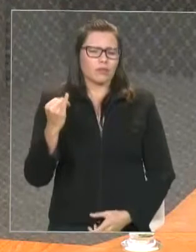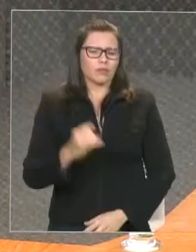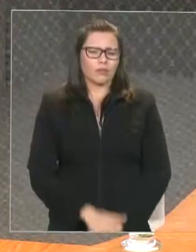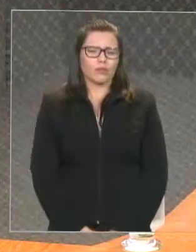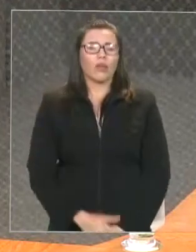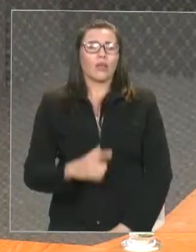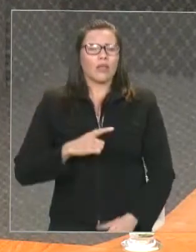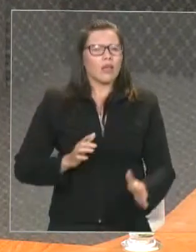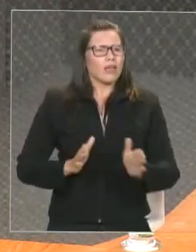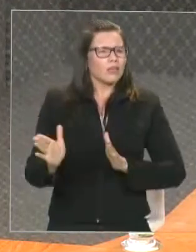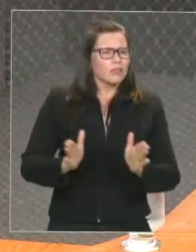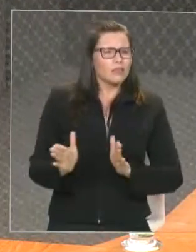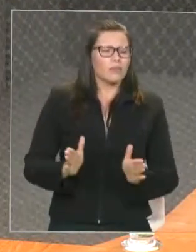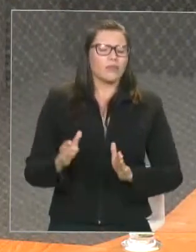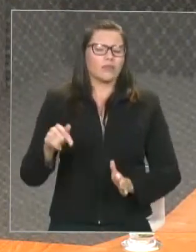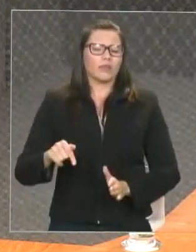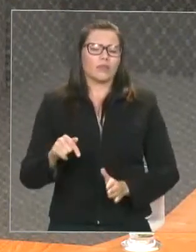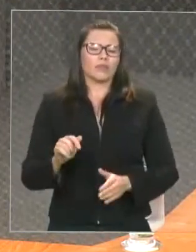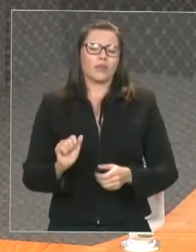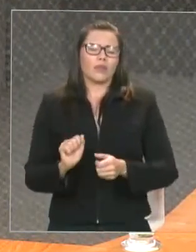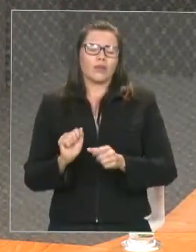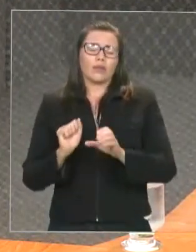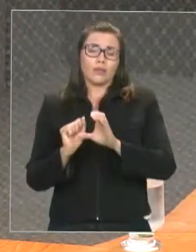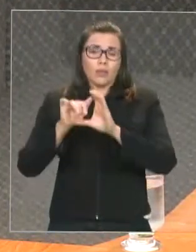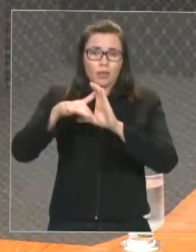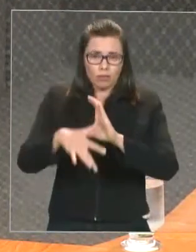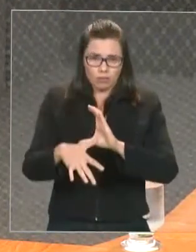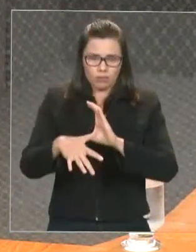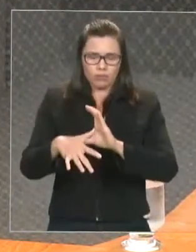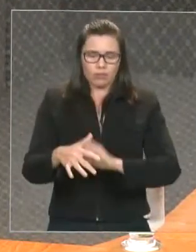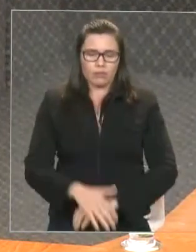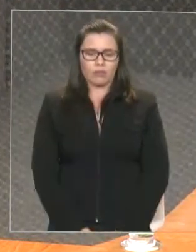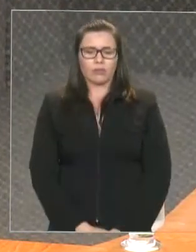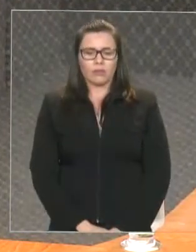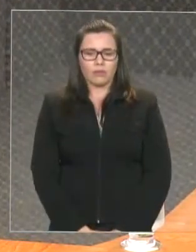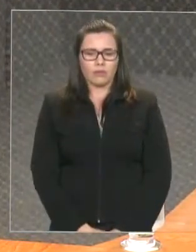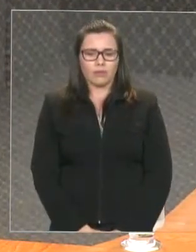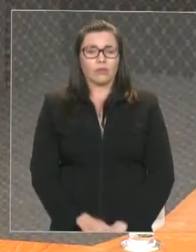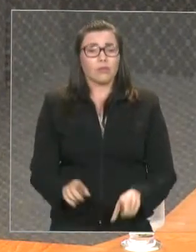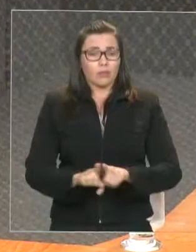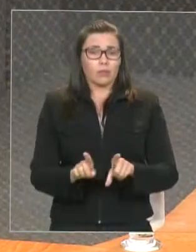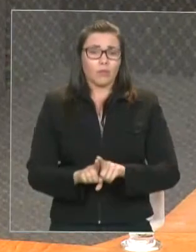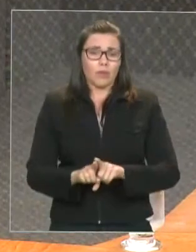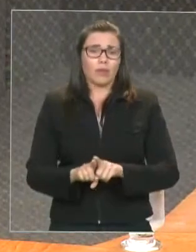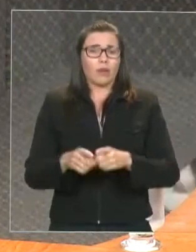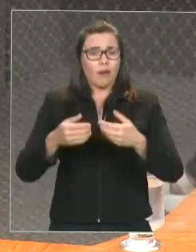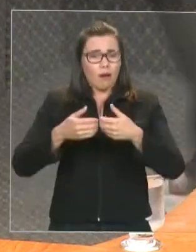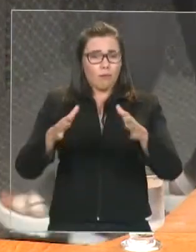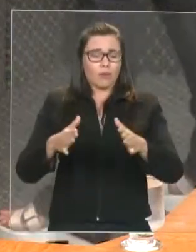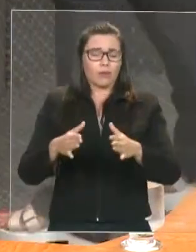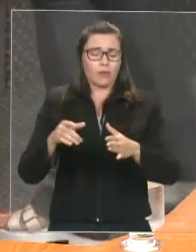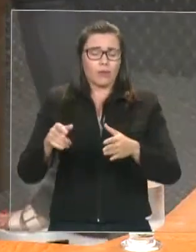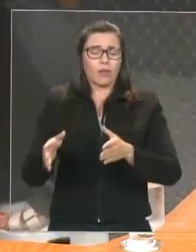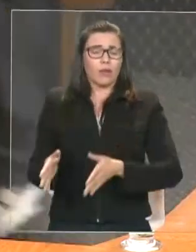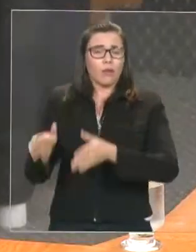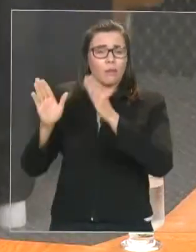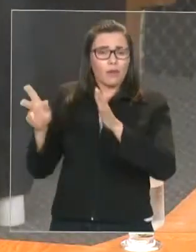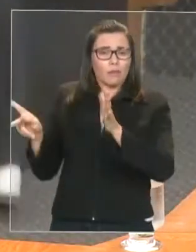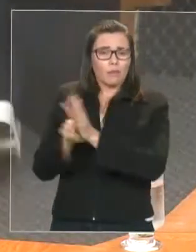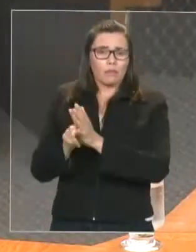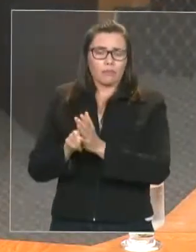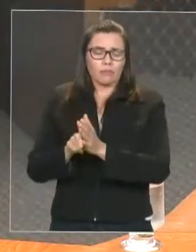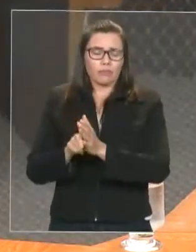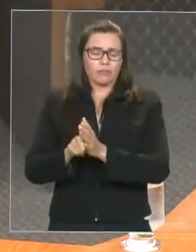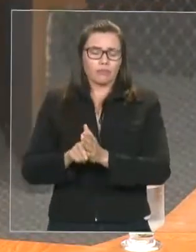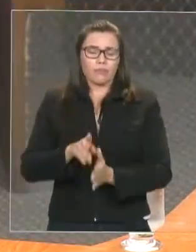de Carolina, da entrada do município e, da mesma forma, do apoio ao Corpo de Bombeiros do município de Carolina. Mas eu gostaria de pedir ao